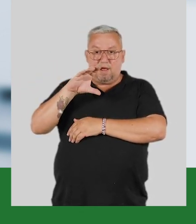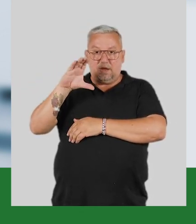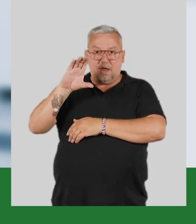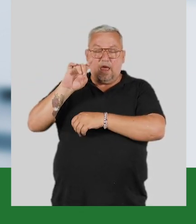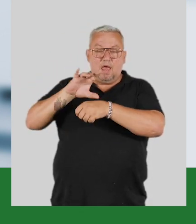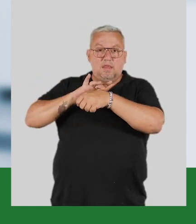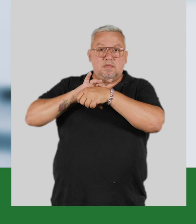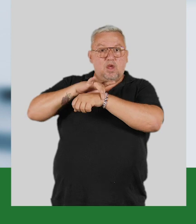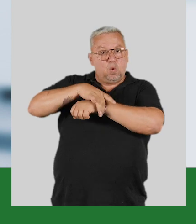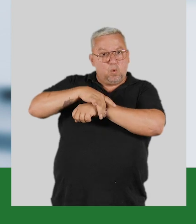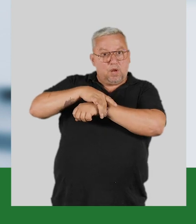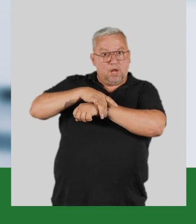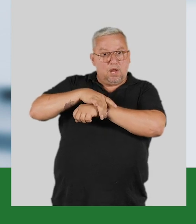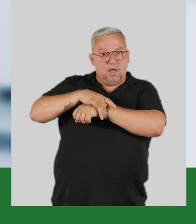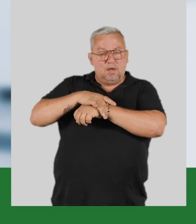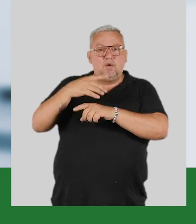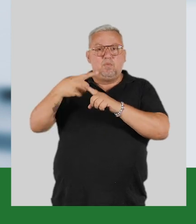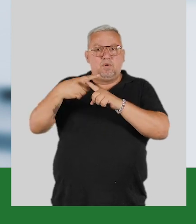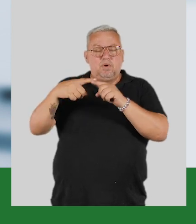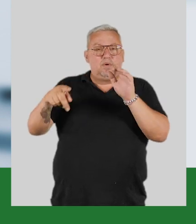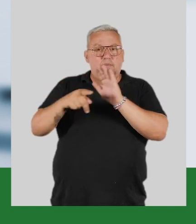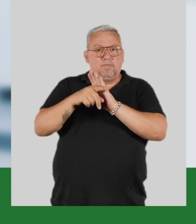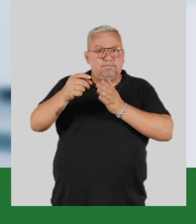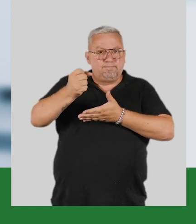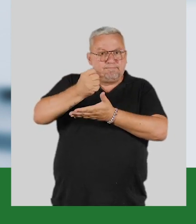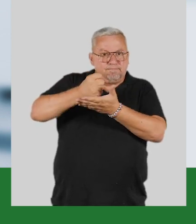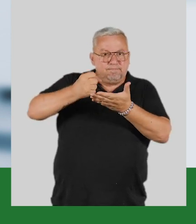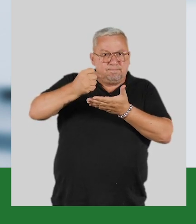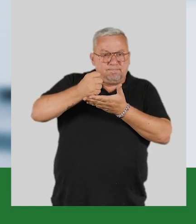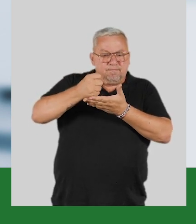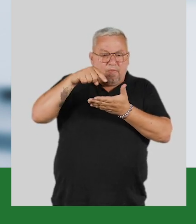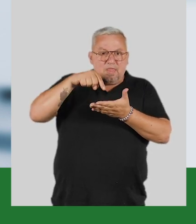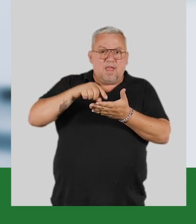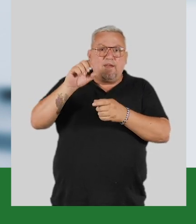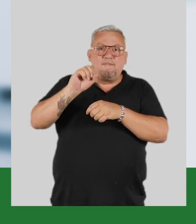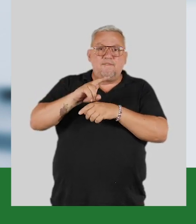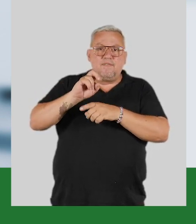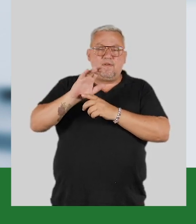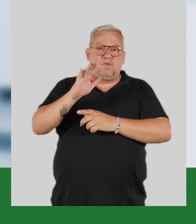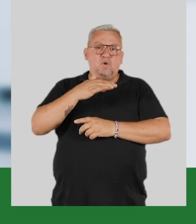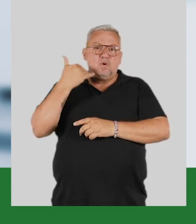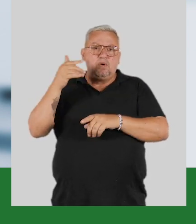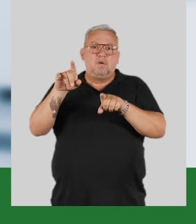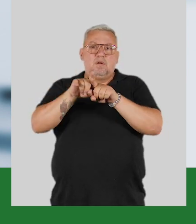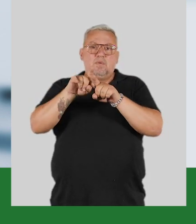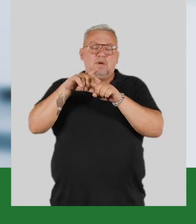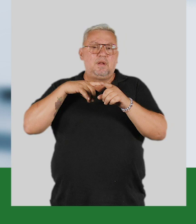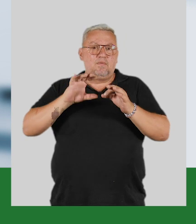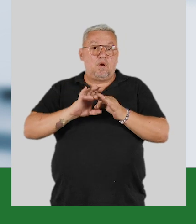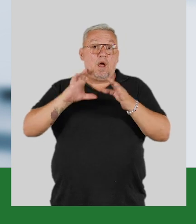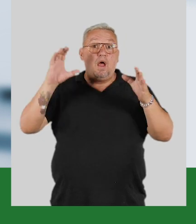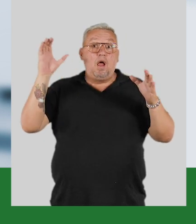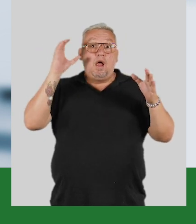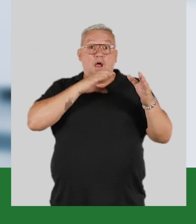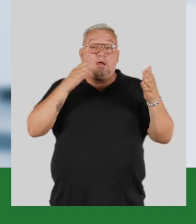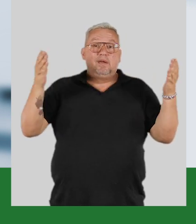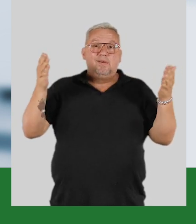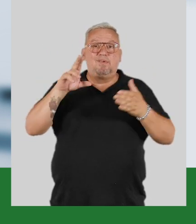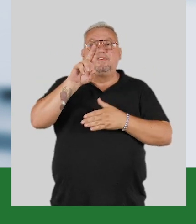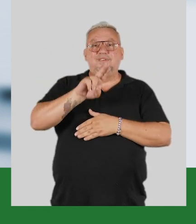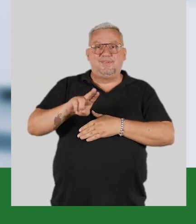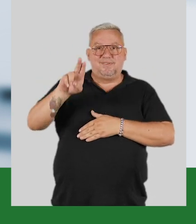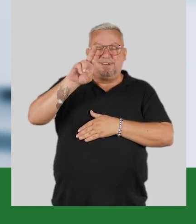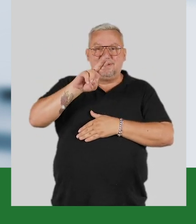segura por conta da própria plataforma, por ser inativada. Ela teve uma aprovação emergencial e agora vai ser usada em larga